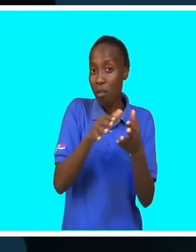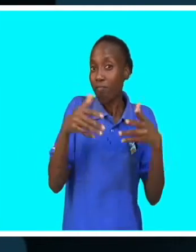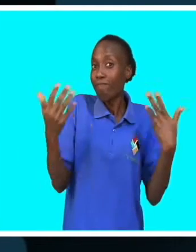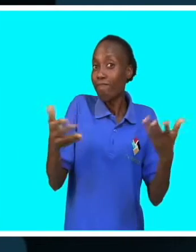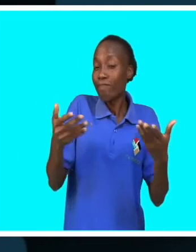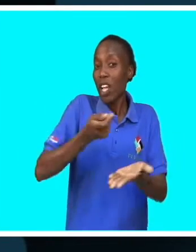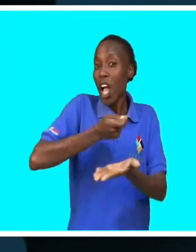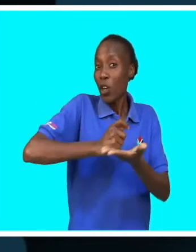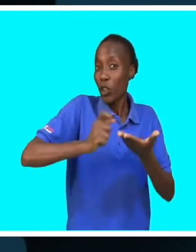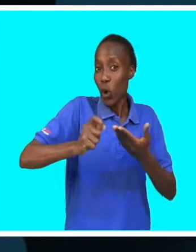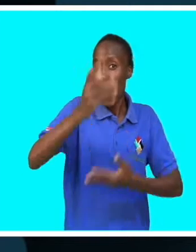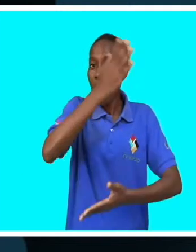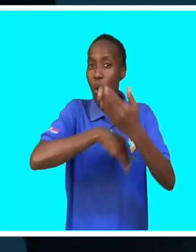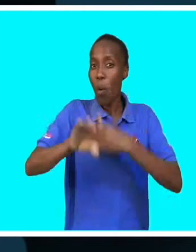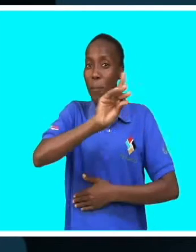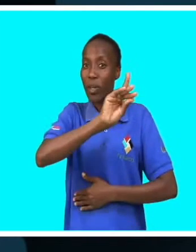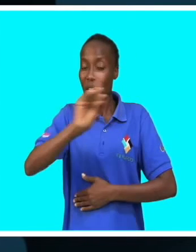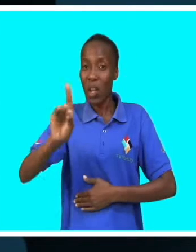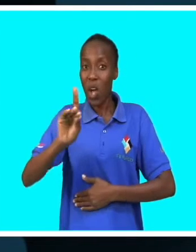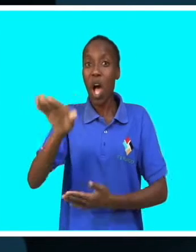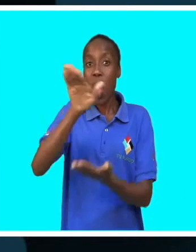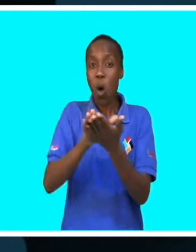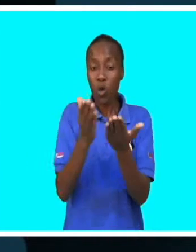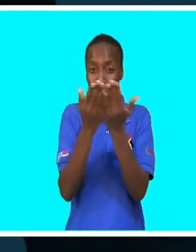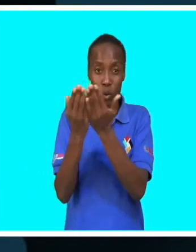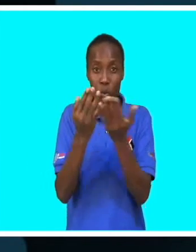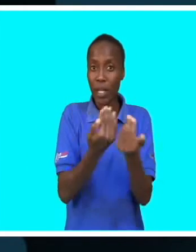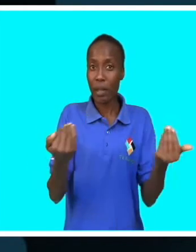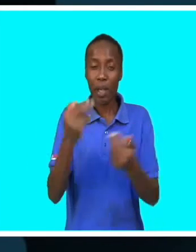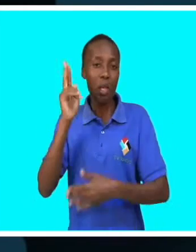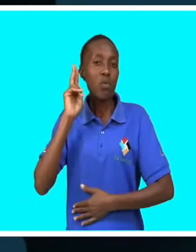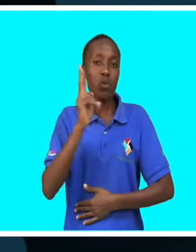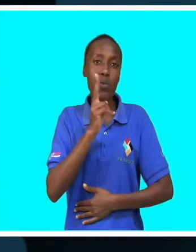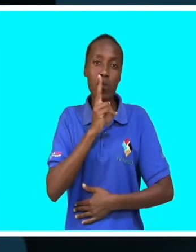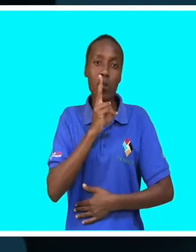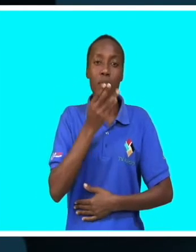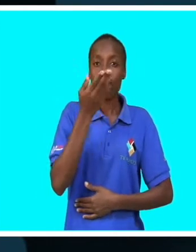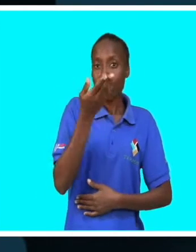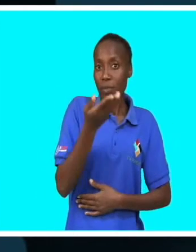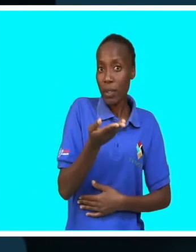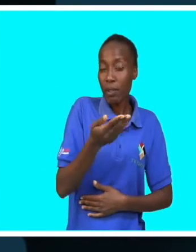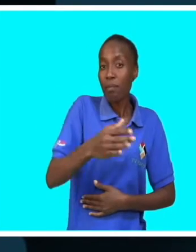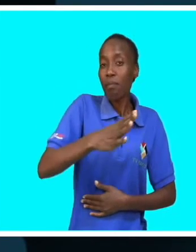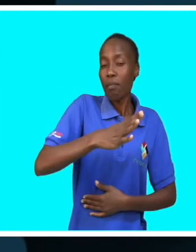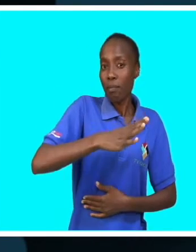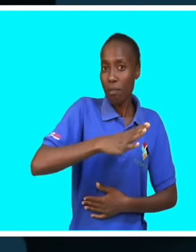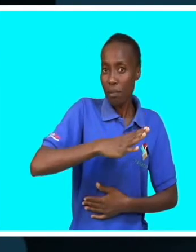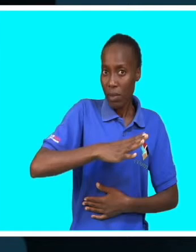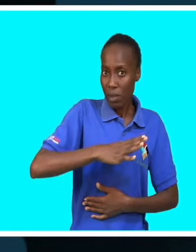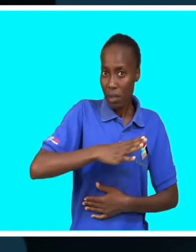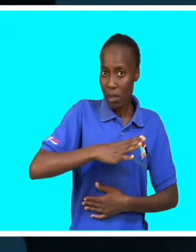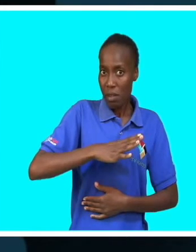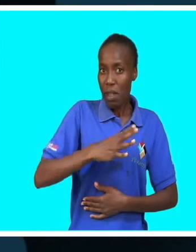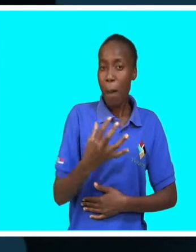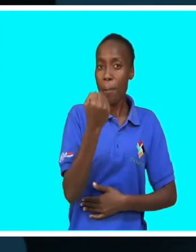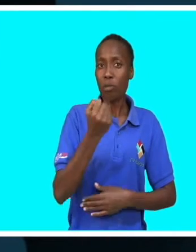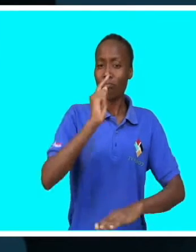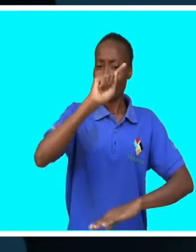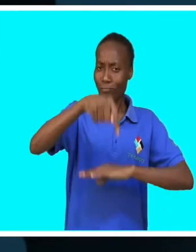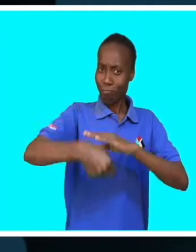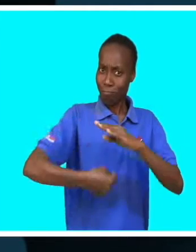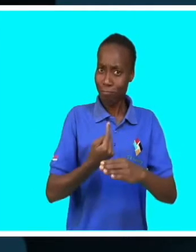a escola comunitária da DEMO, onde estudam crianças surdas. Então,